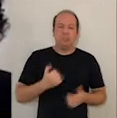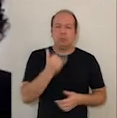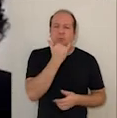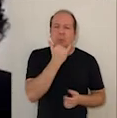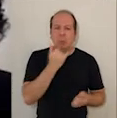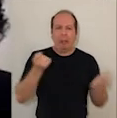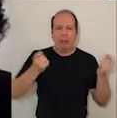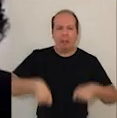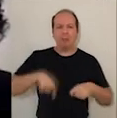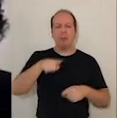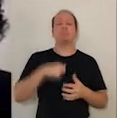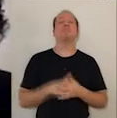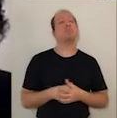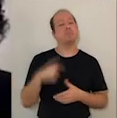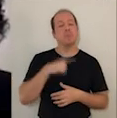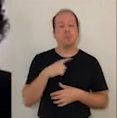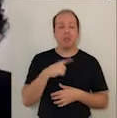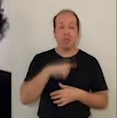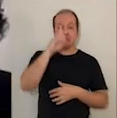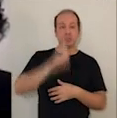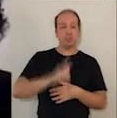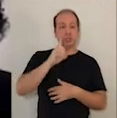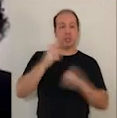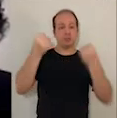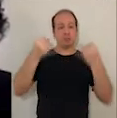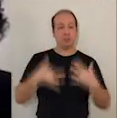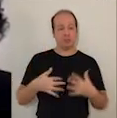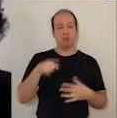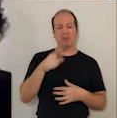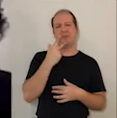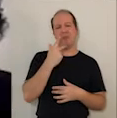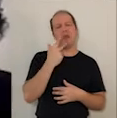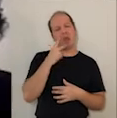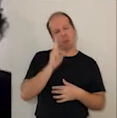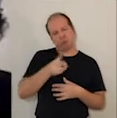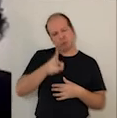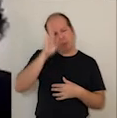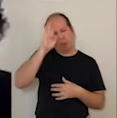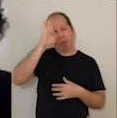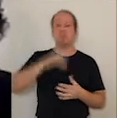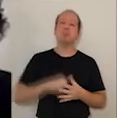excelência. Ele tem o mesmo direito de se pronunciar que o senhor. Leone, continue, continue.